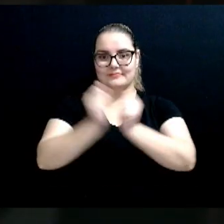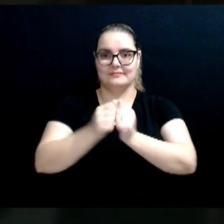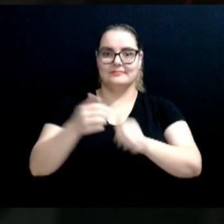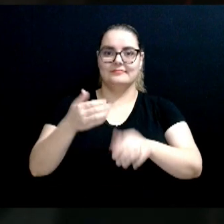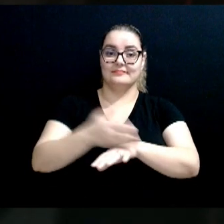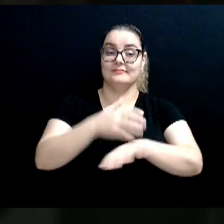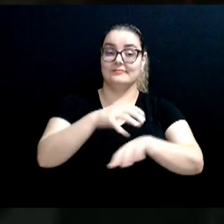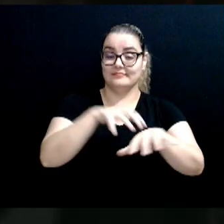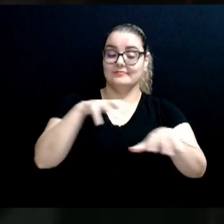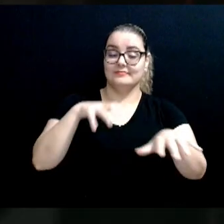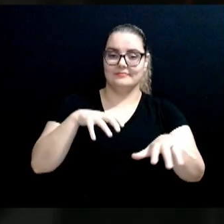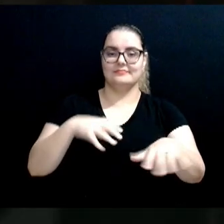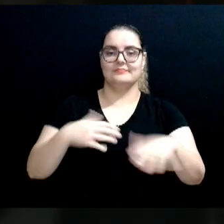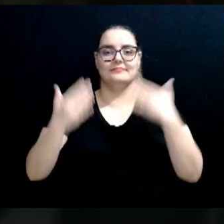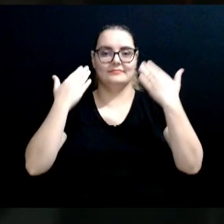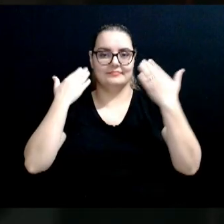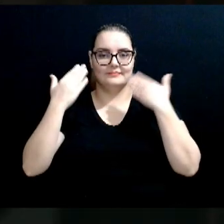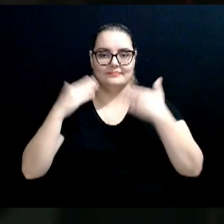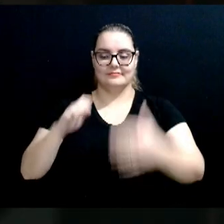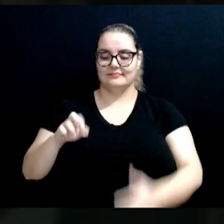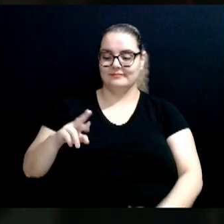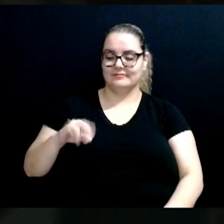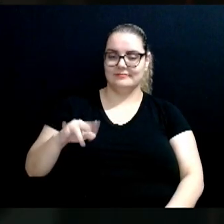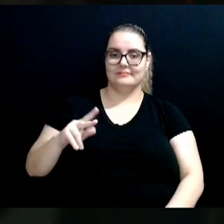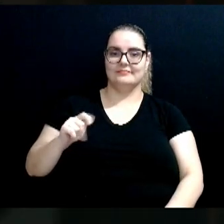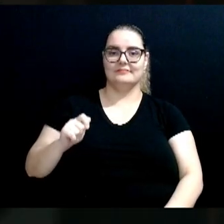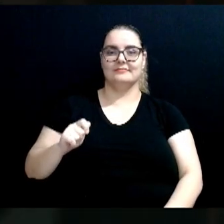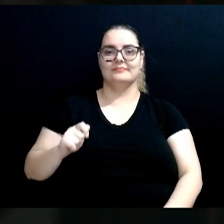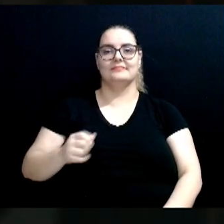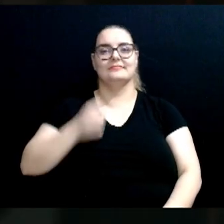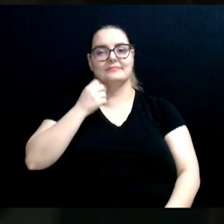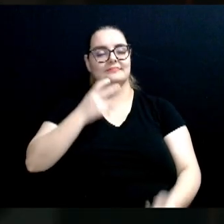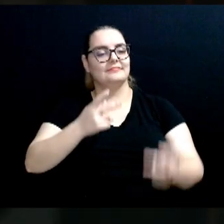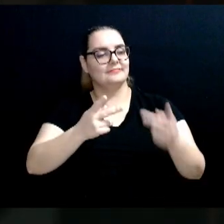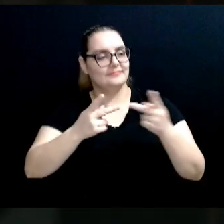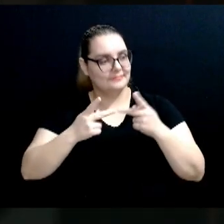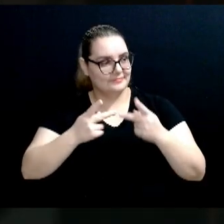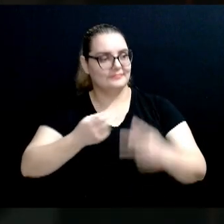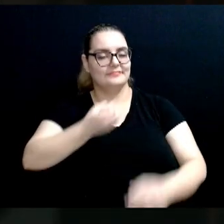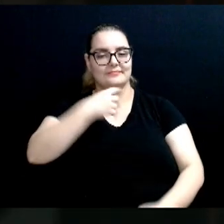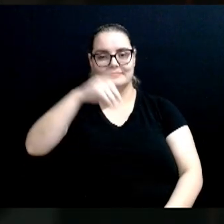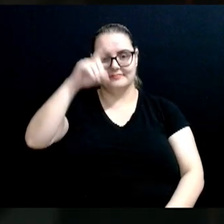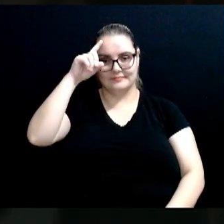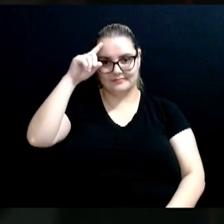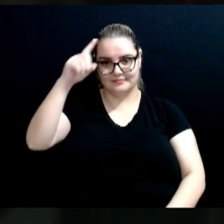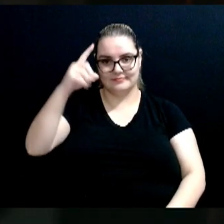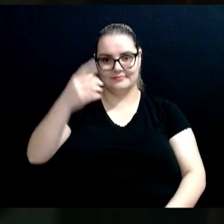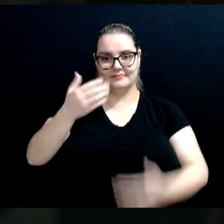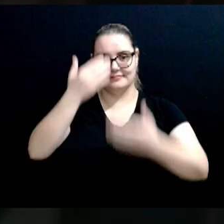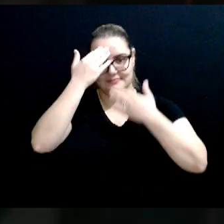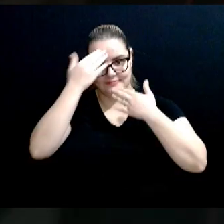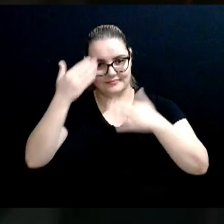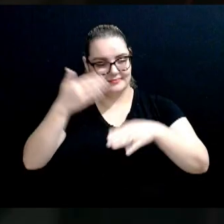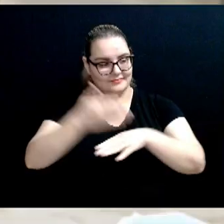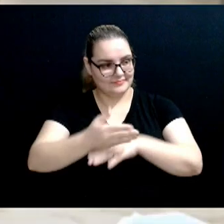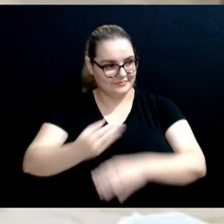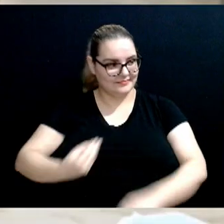a psicóloga Érica Luz. Érica, seja bem-vinda. Bom dia. Obrigada pela sua participação e